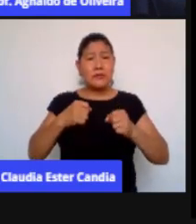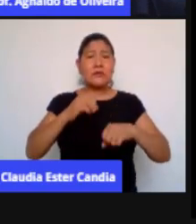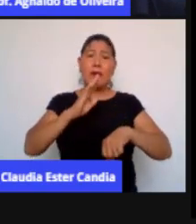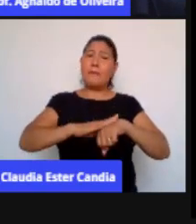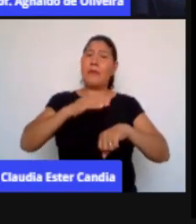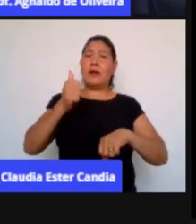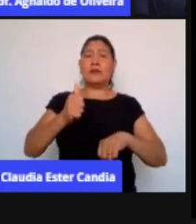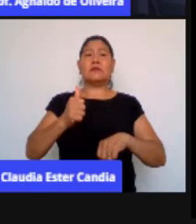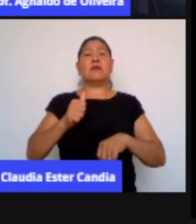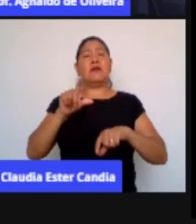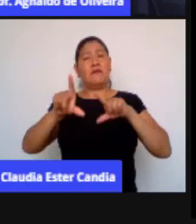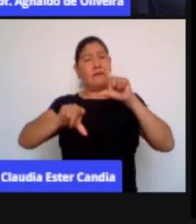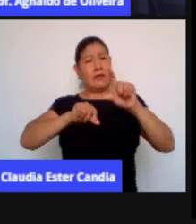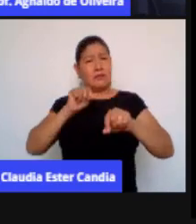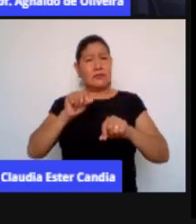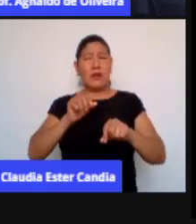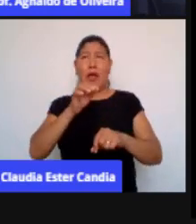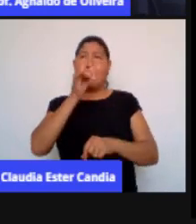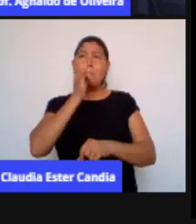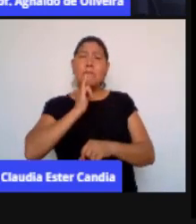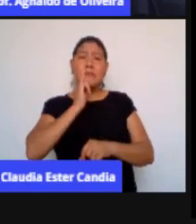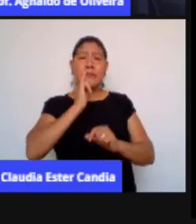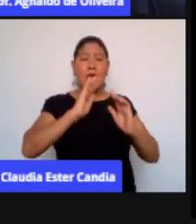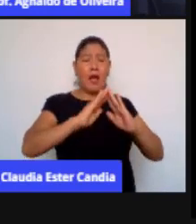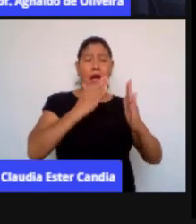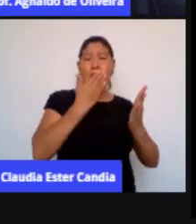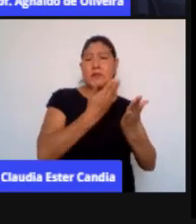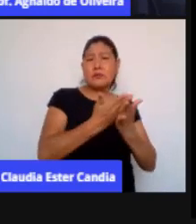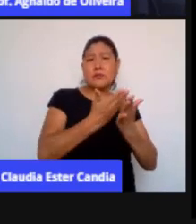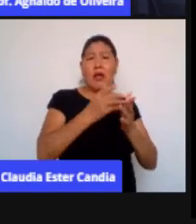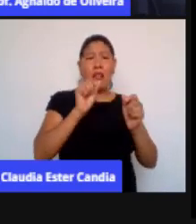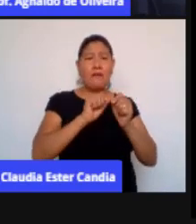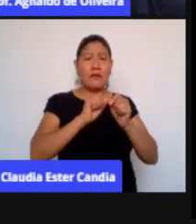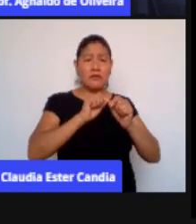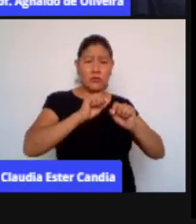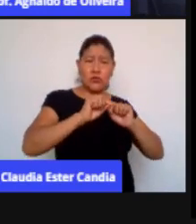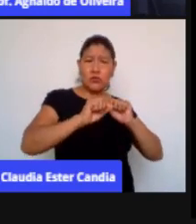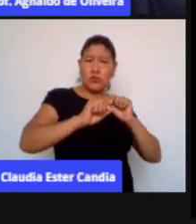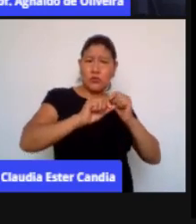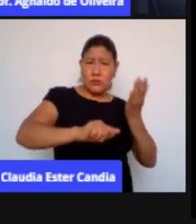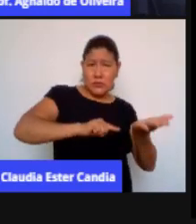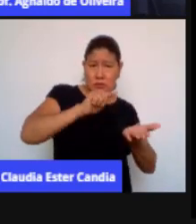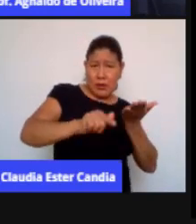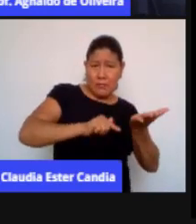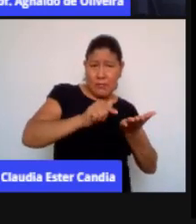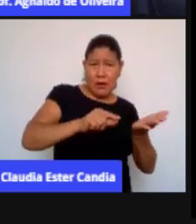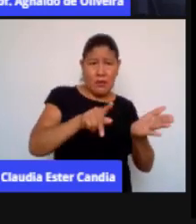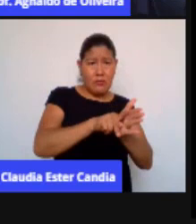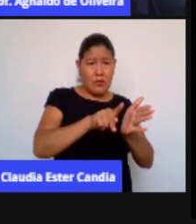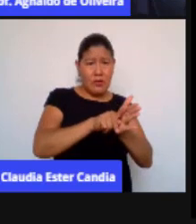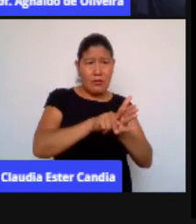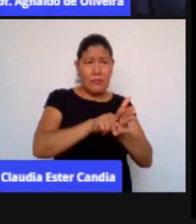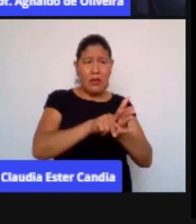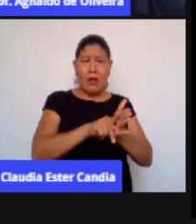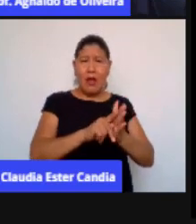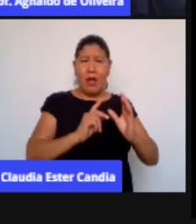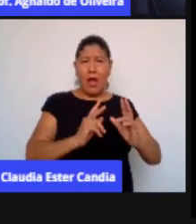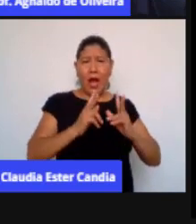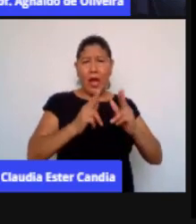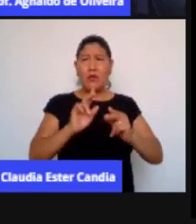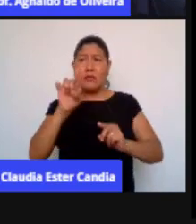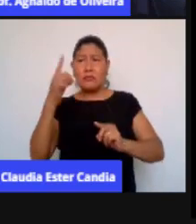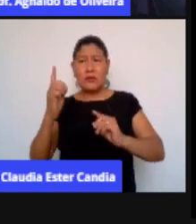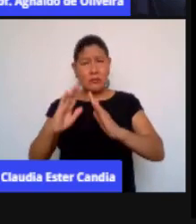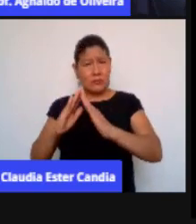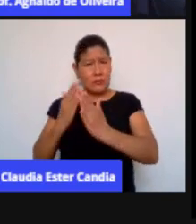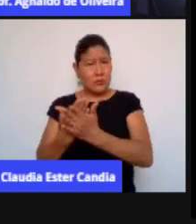Então, cada escola realizou um trabalho, né? A gente sabe que esse trabalho nem sempre é o mesmo em duas escolas e nem em duas salas,